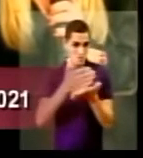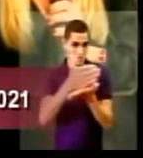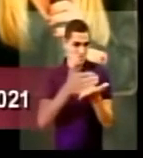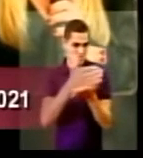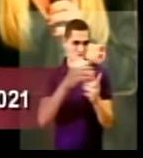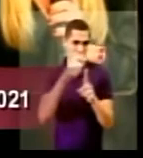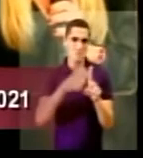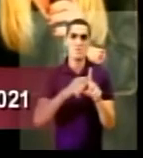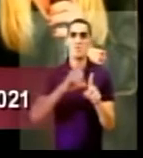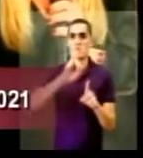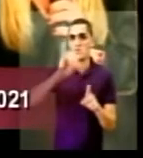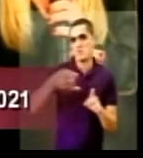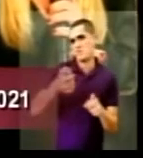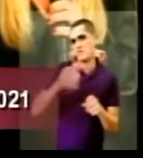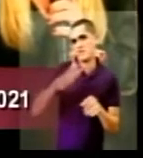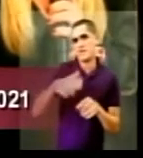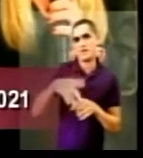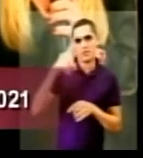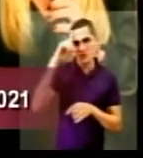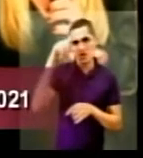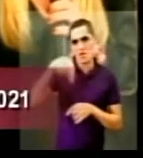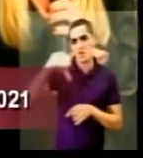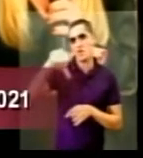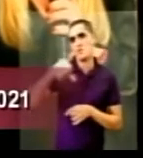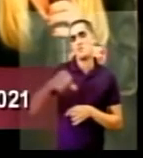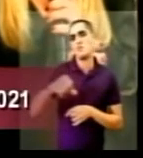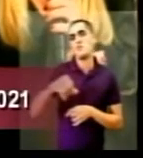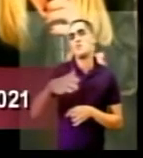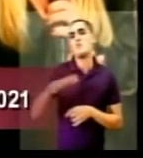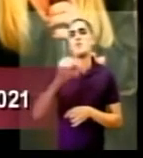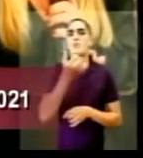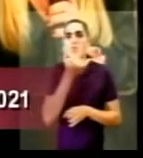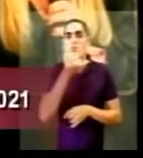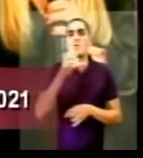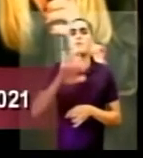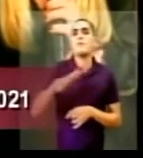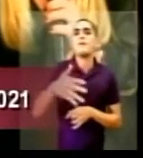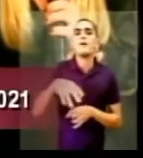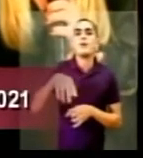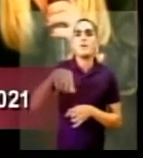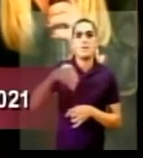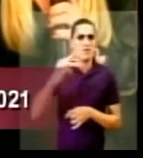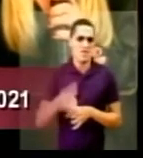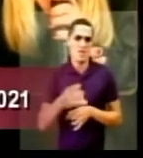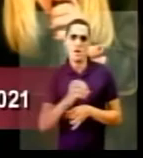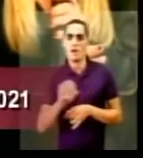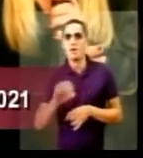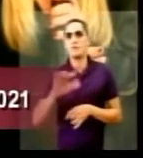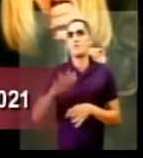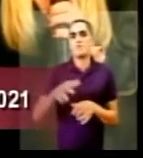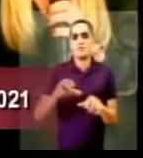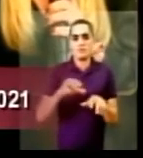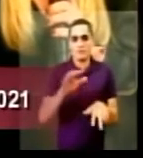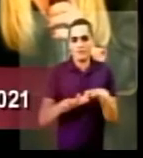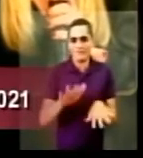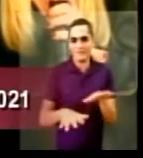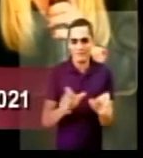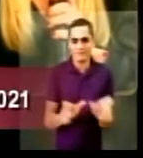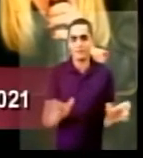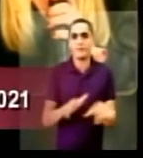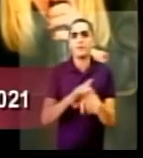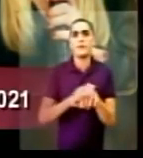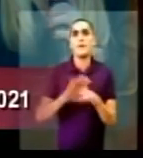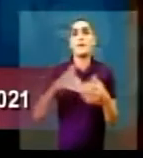nós tínhamos uma média de 300 casos uma média de 300 casos por dia. E vocês podem ver que desde o dia 9, essa